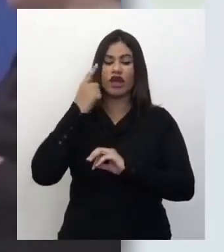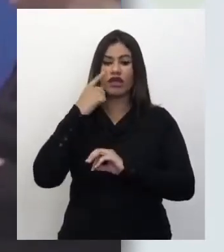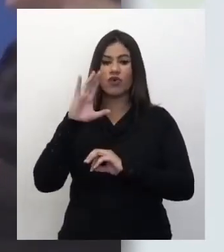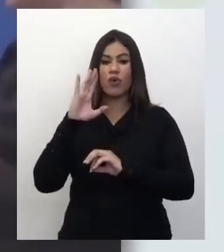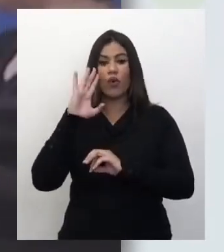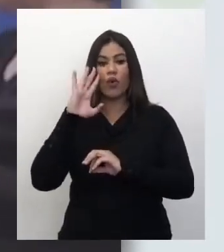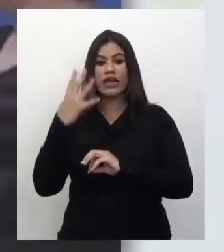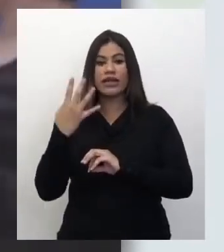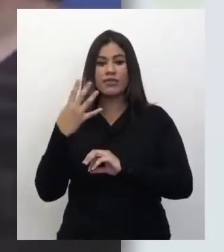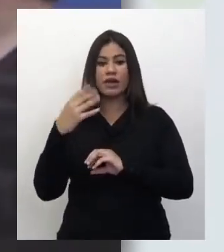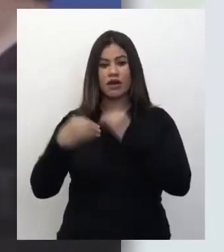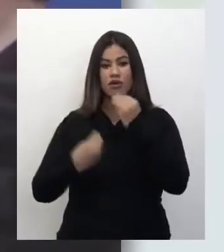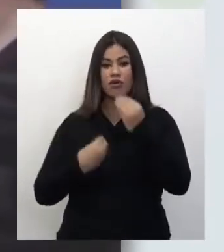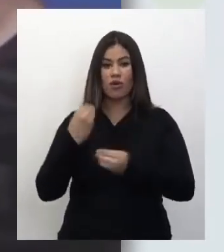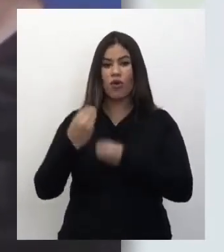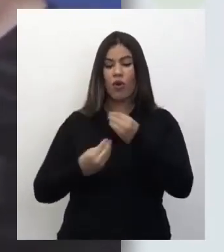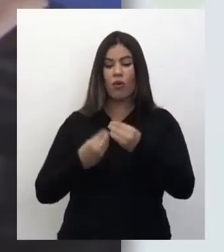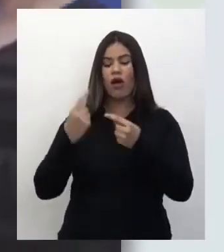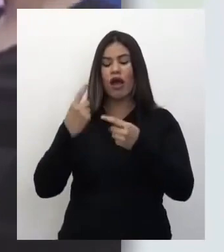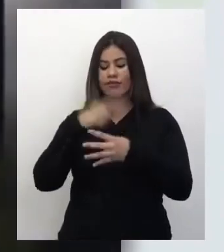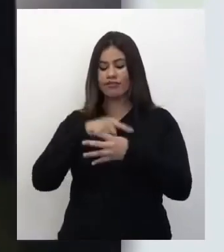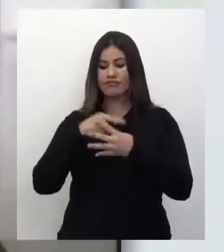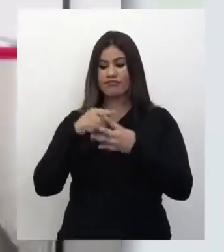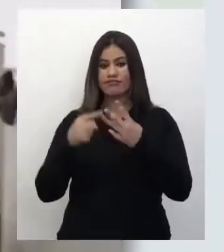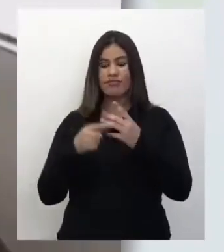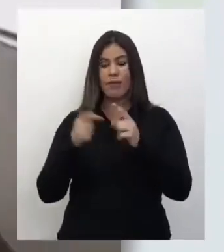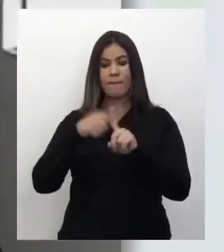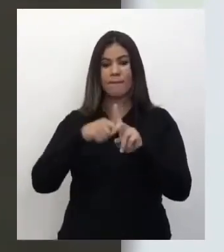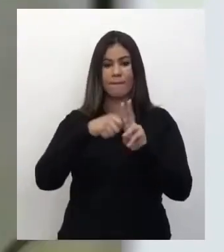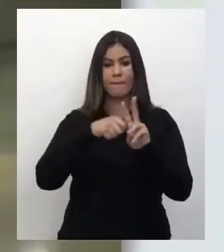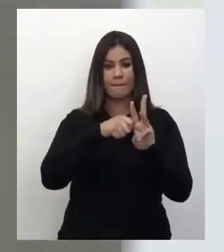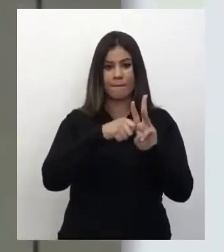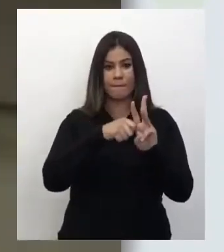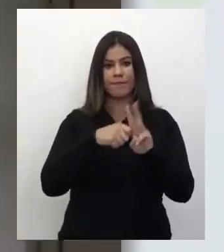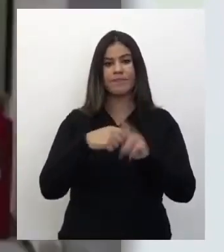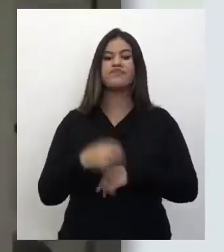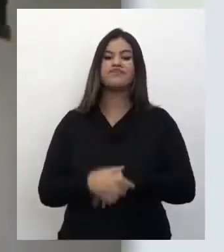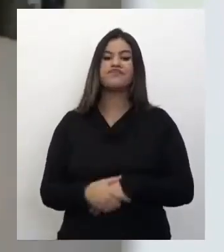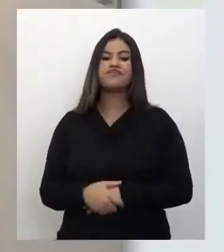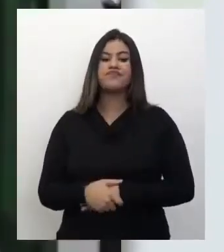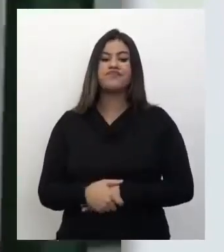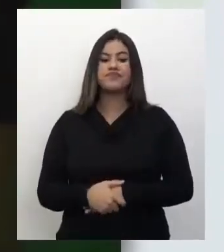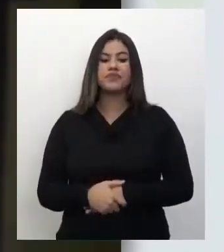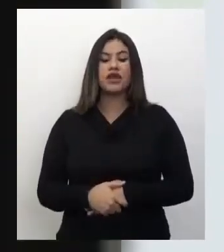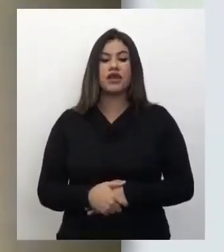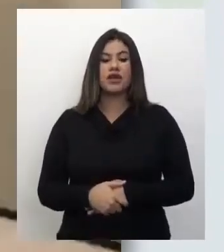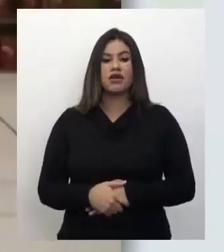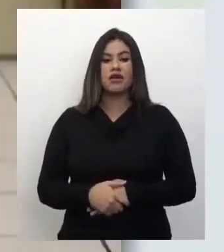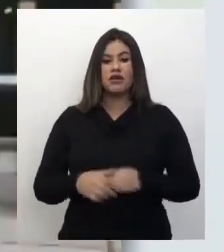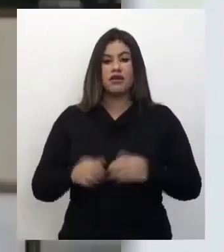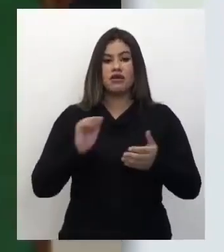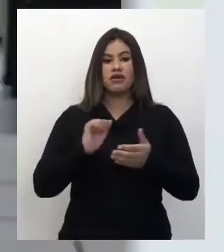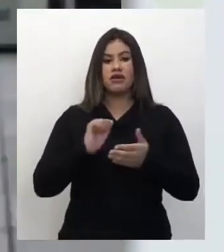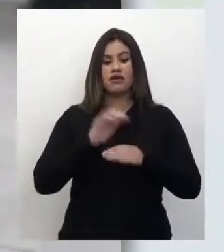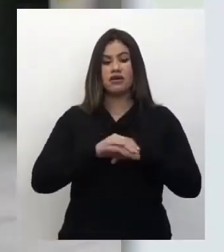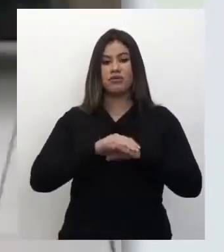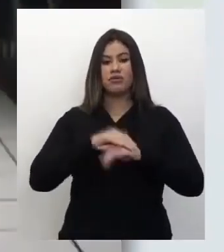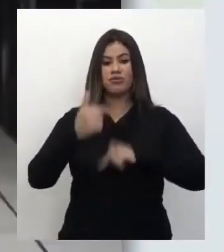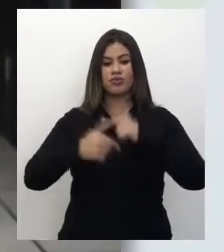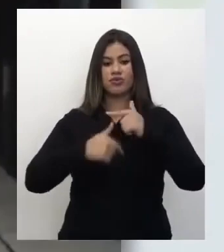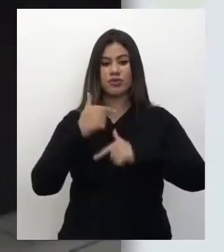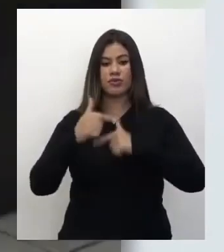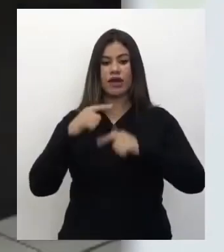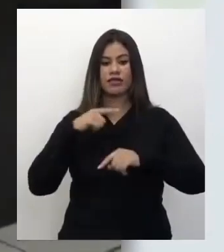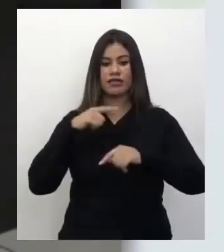consenso para os próximos 3 meses. Para as atividades operacionais de previsão de tempo e clima, há o auxílio de um